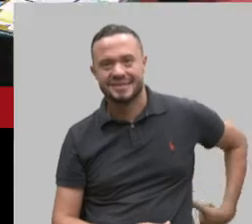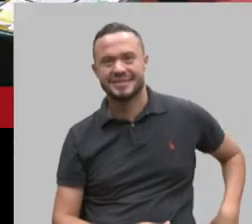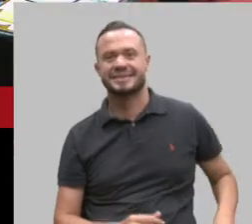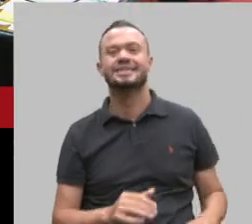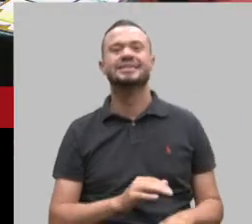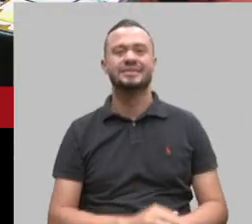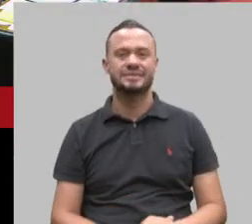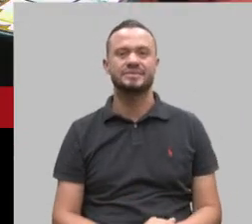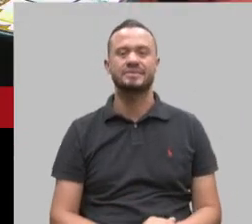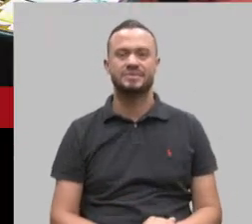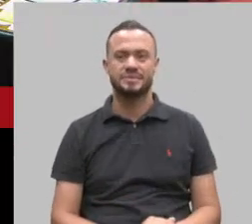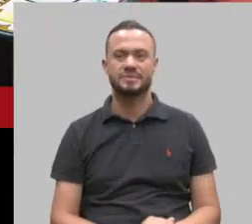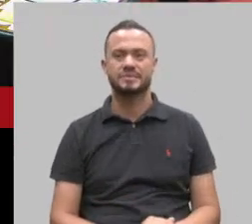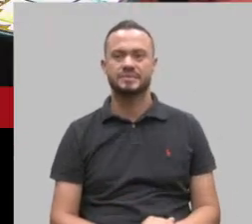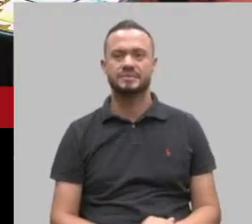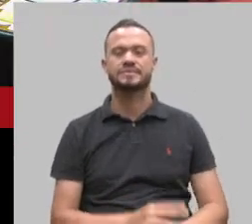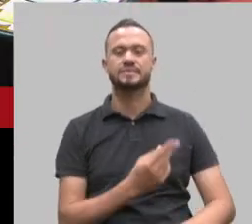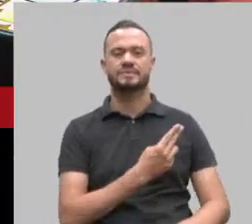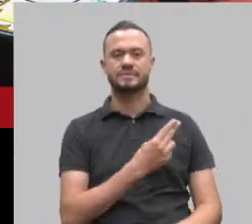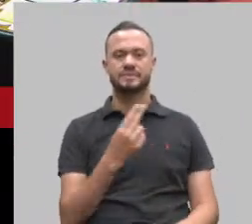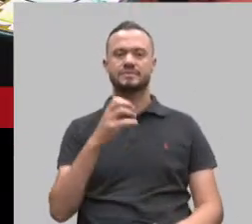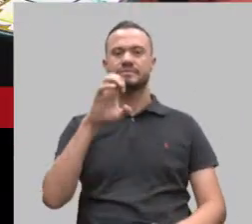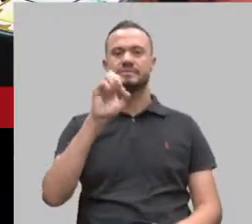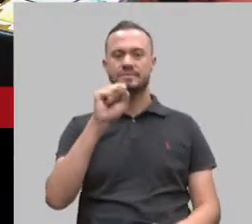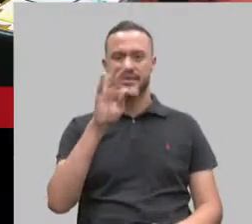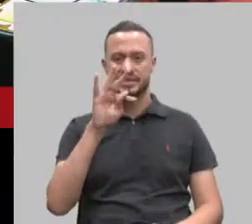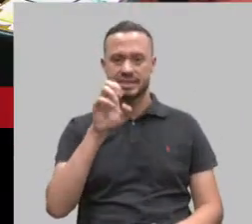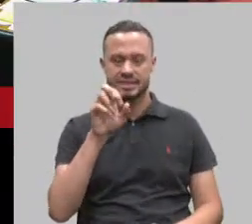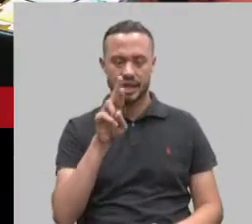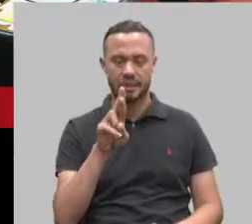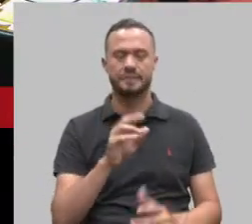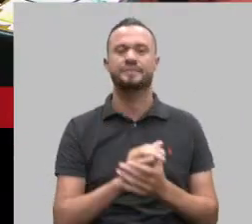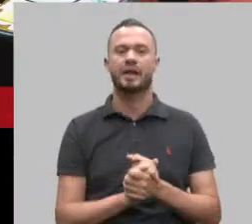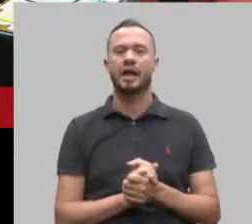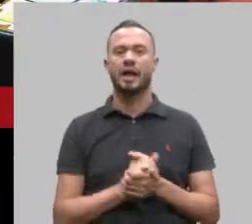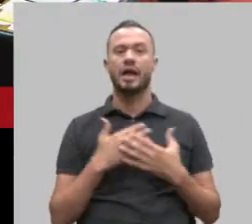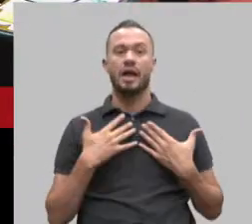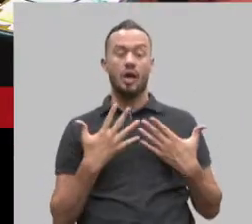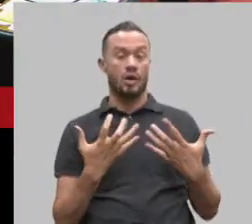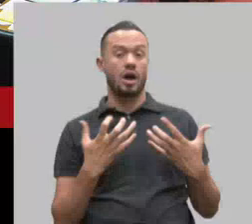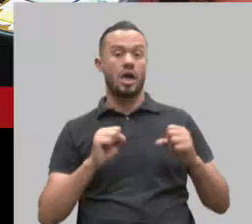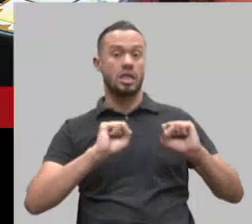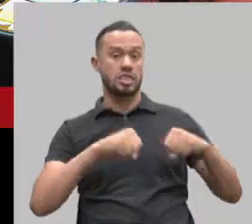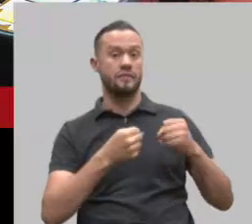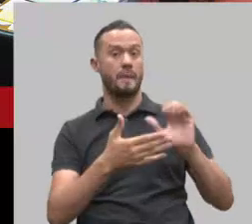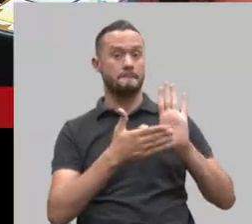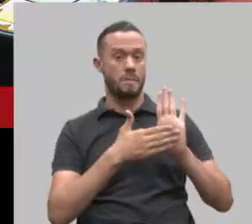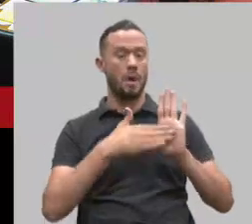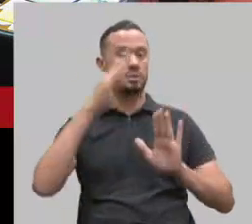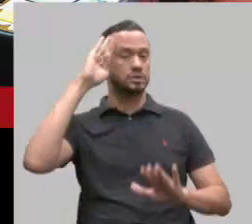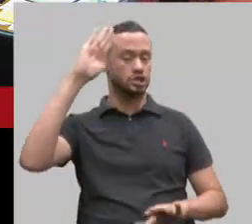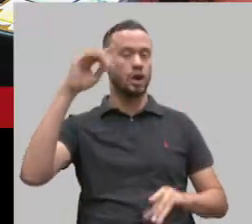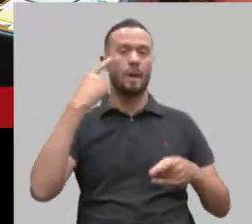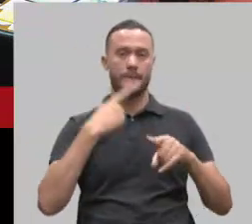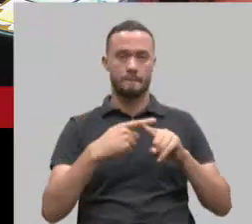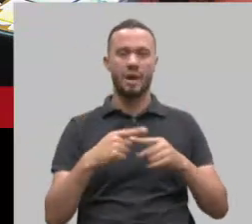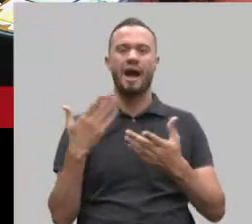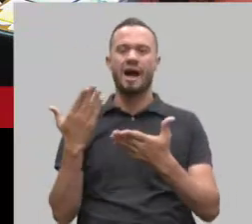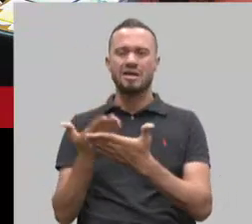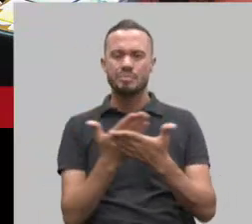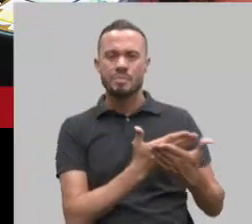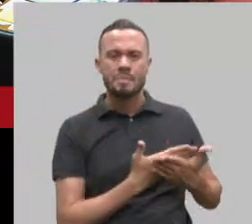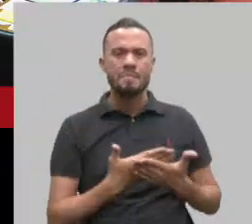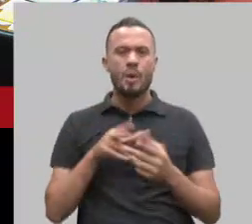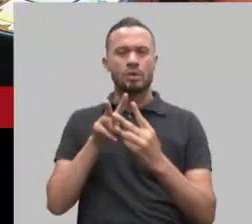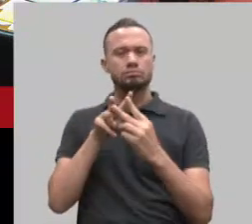você Oi eu sou est eu sou lá de Jacui e eu quero defender essa proposta priorizar ela porque aulas dinâmicas interativas